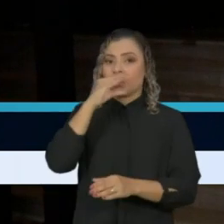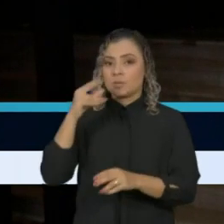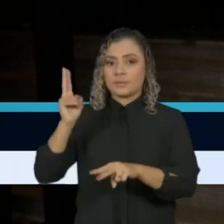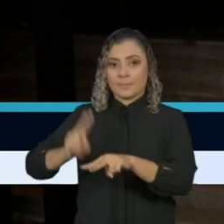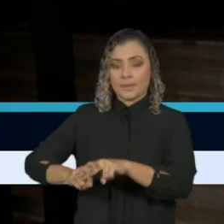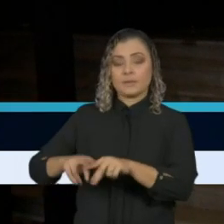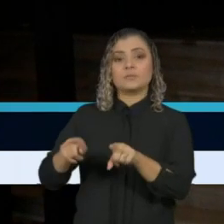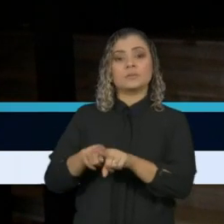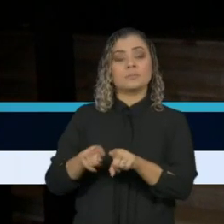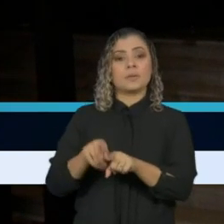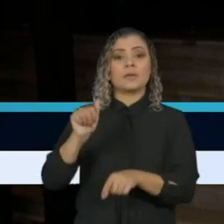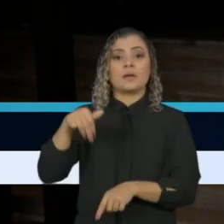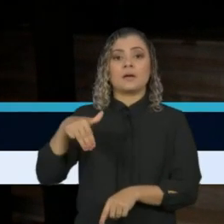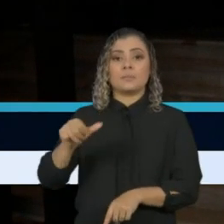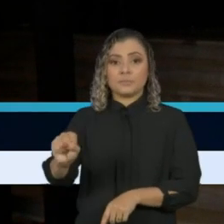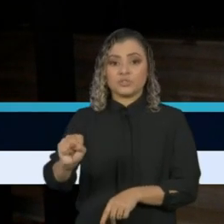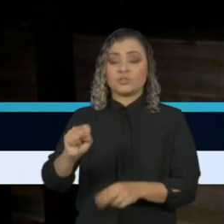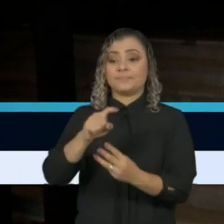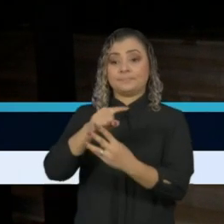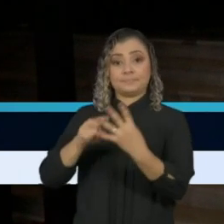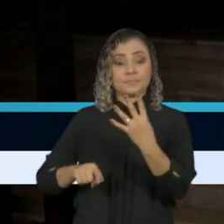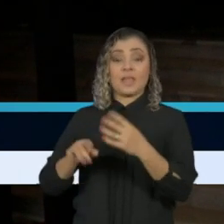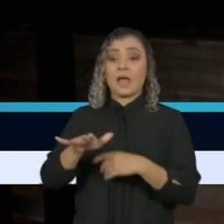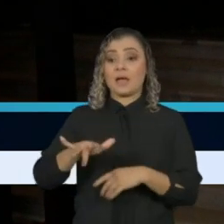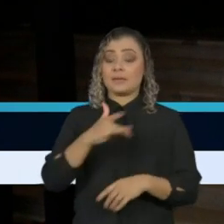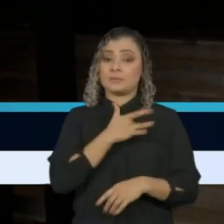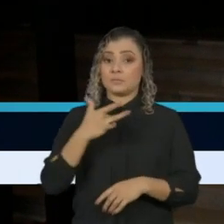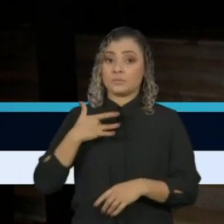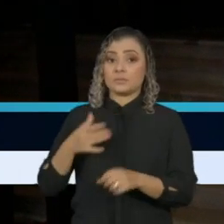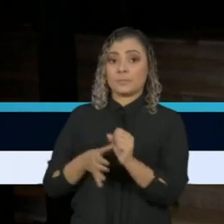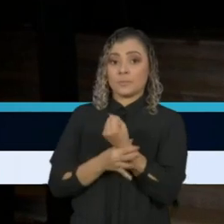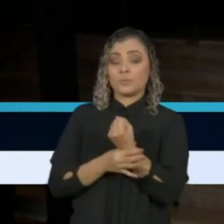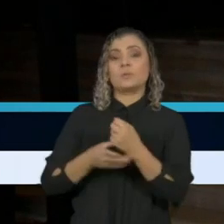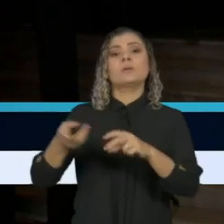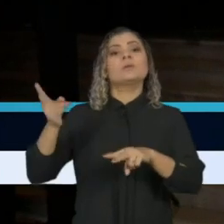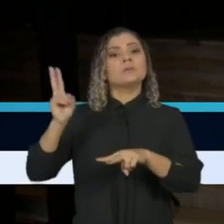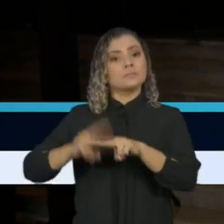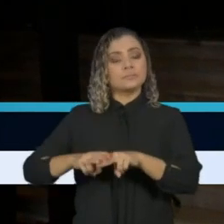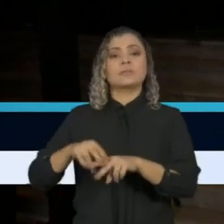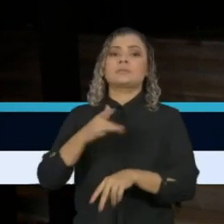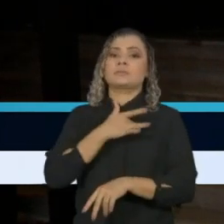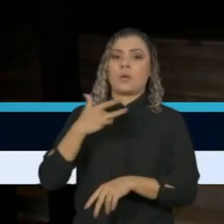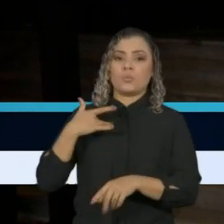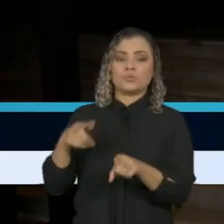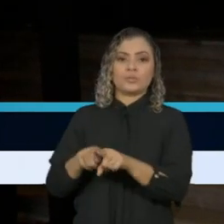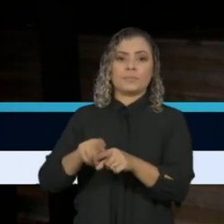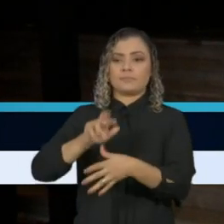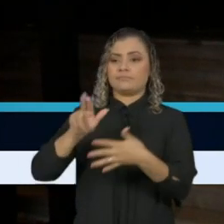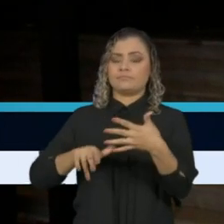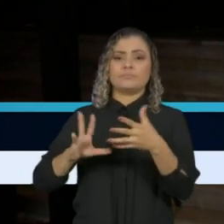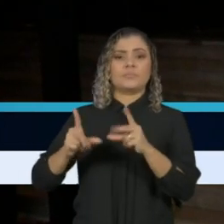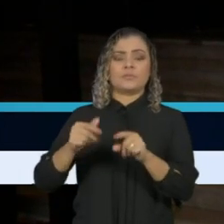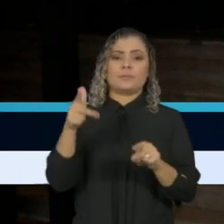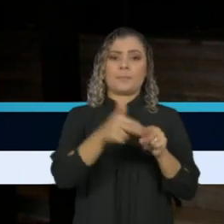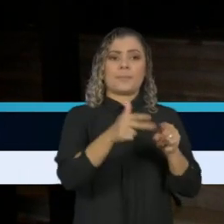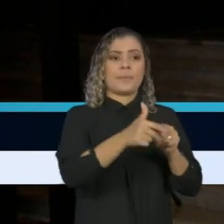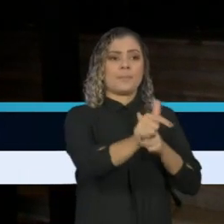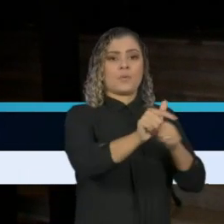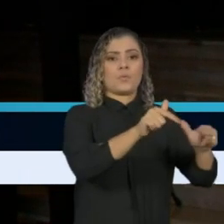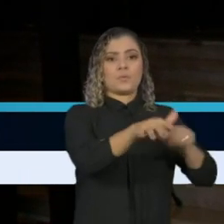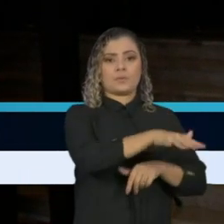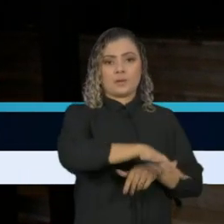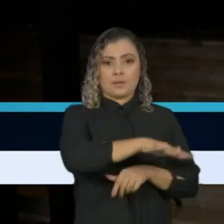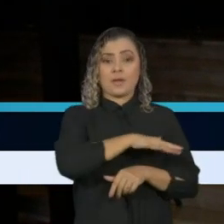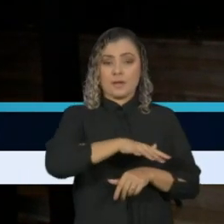as áreas de saúde e de segurança pública estão preservadas e o corte se dará, portanto, a redução em outras